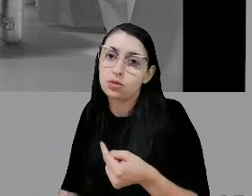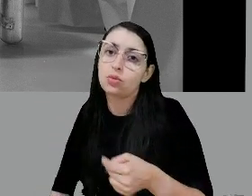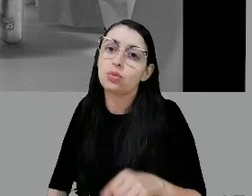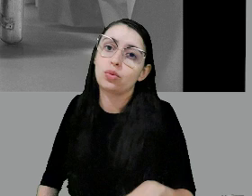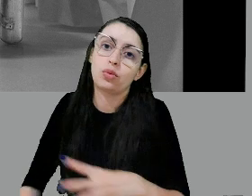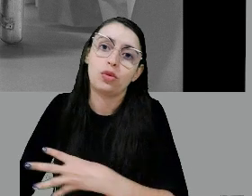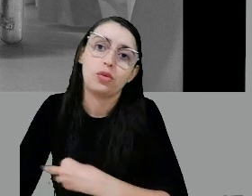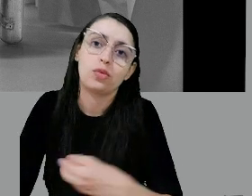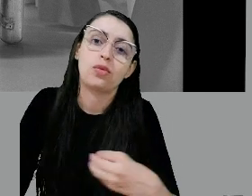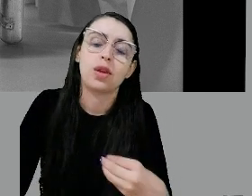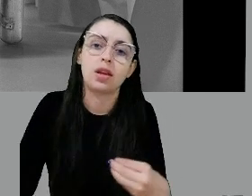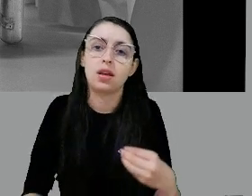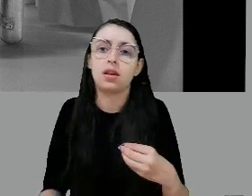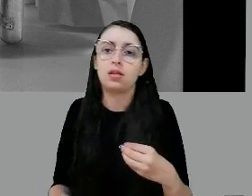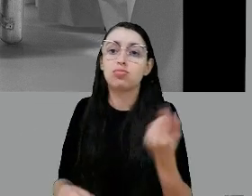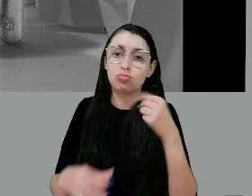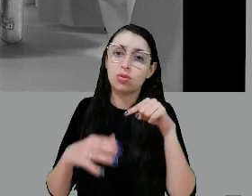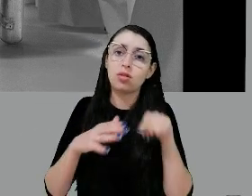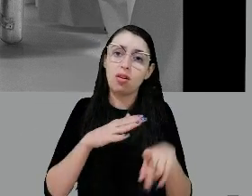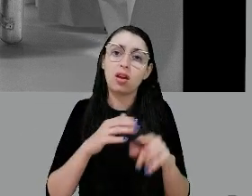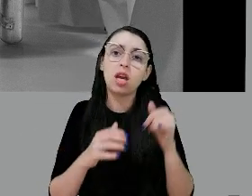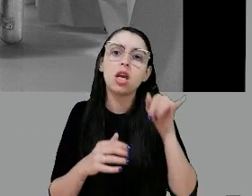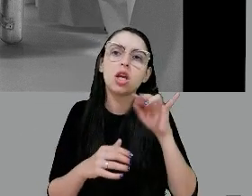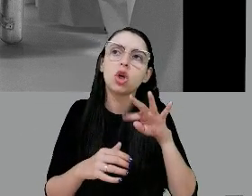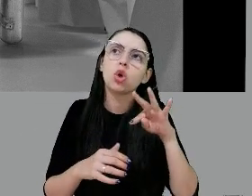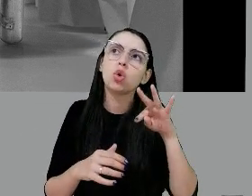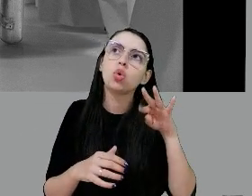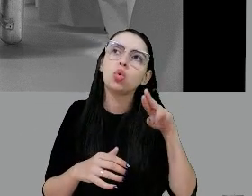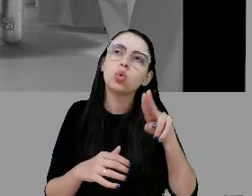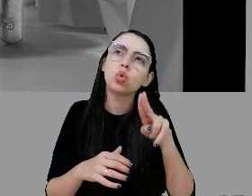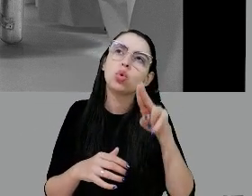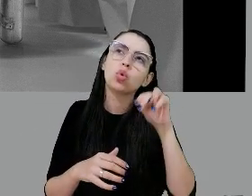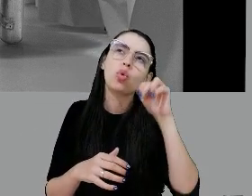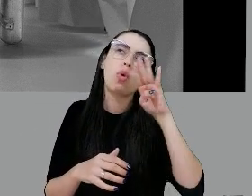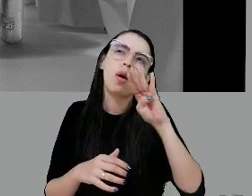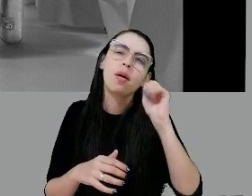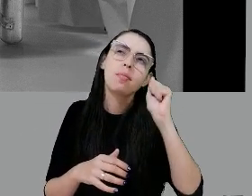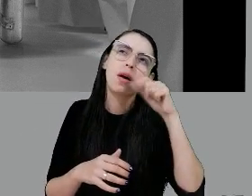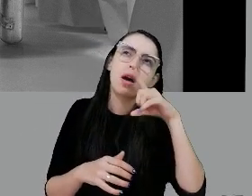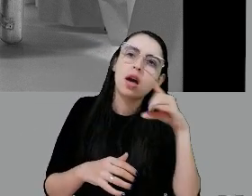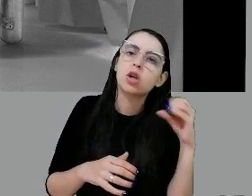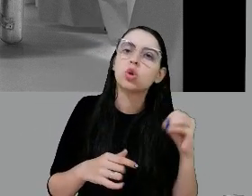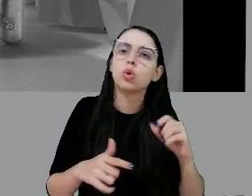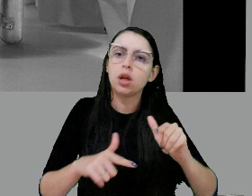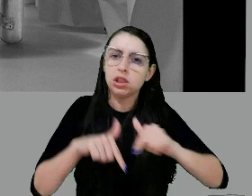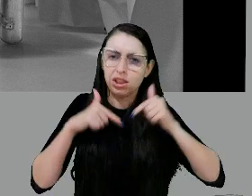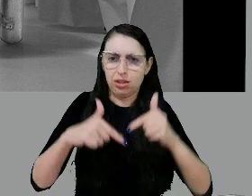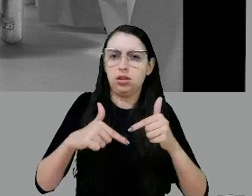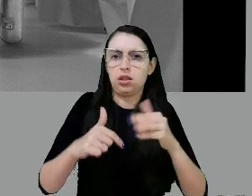com o filho dela entubado ainda na luta pela sobrevivência. O tema